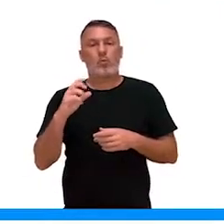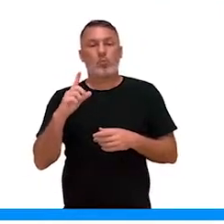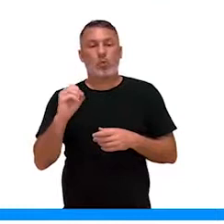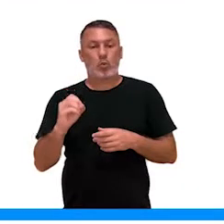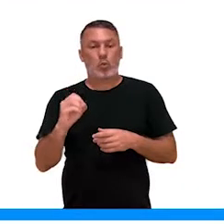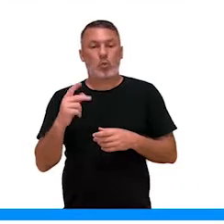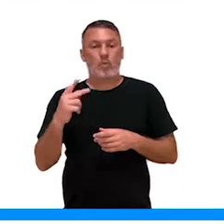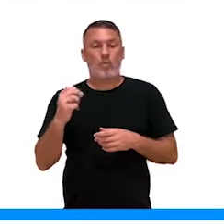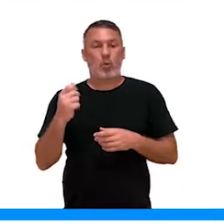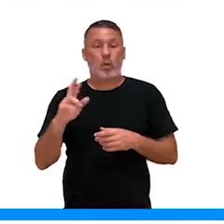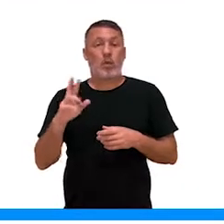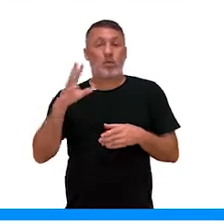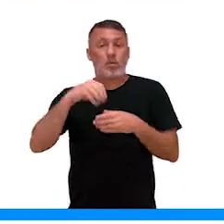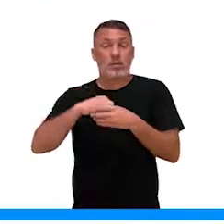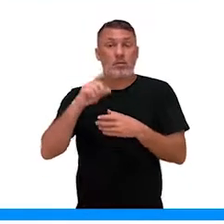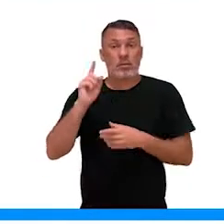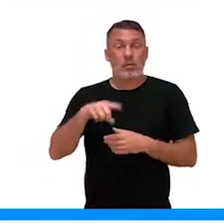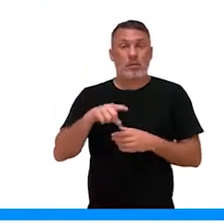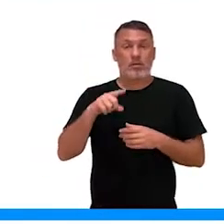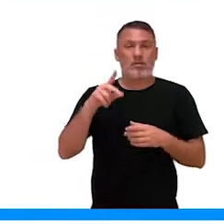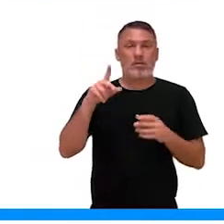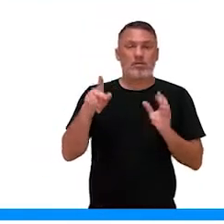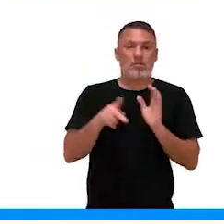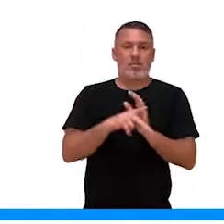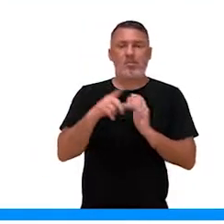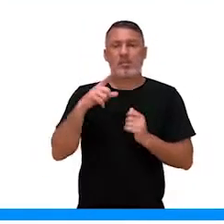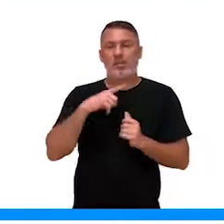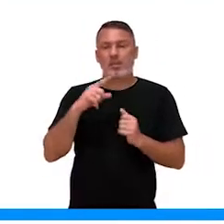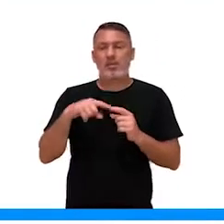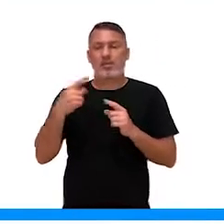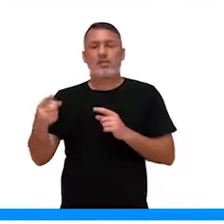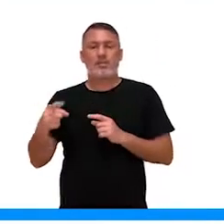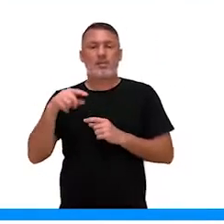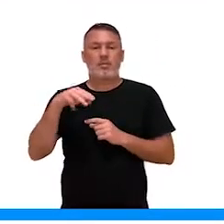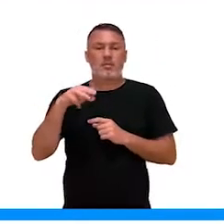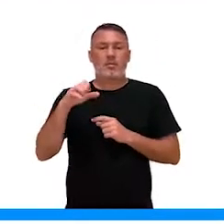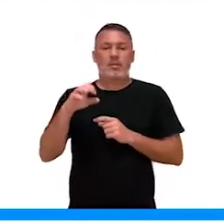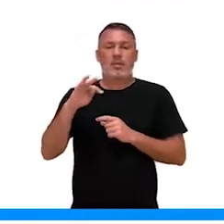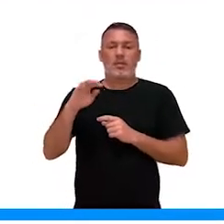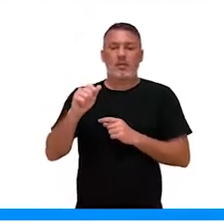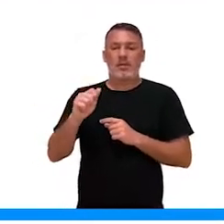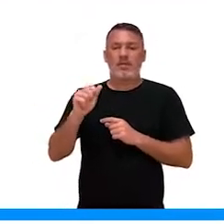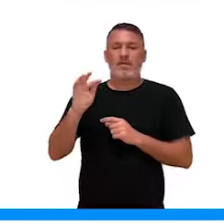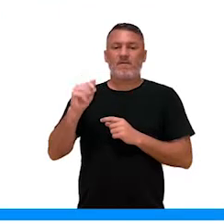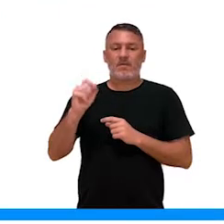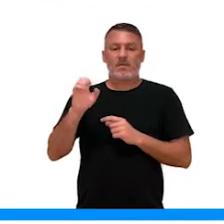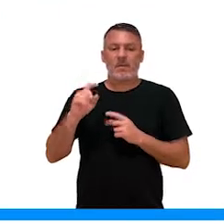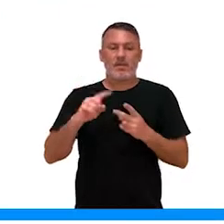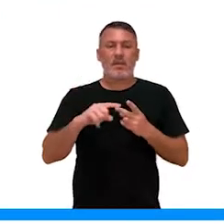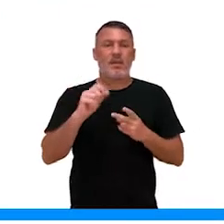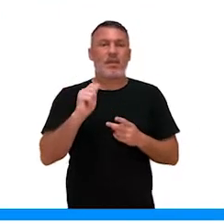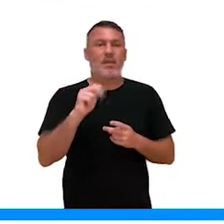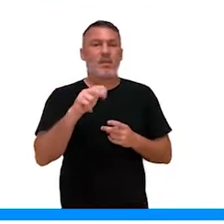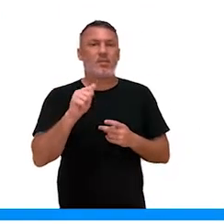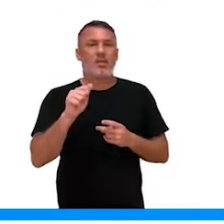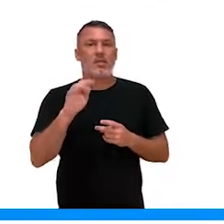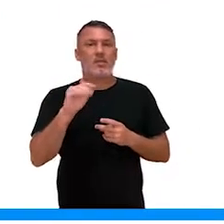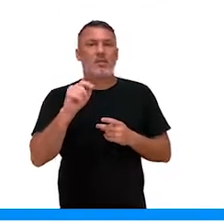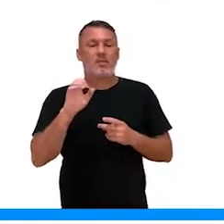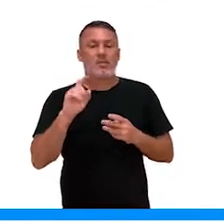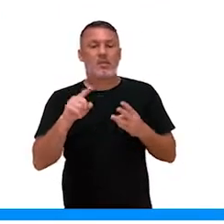polar. Então, quando acontece a meiose 1, que tem após a prófase, a metáfase, a